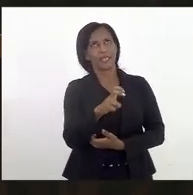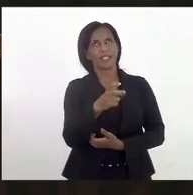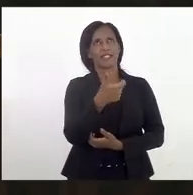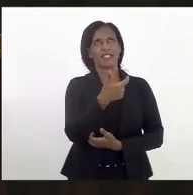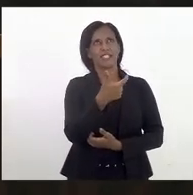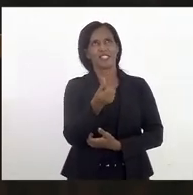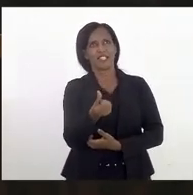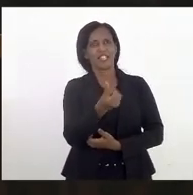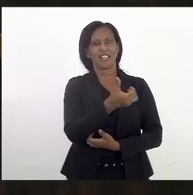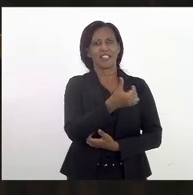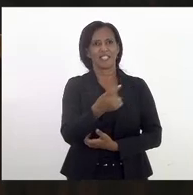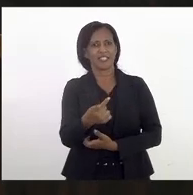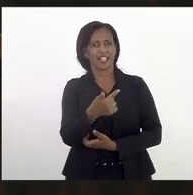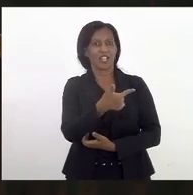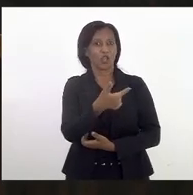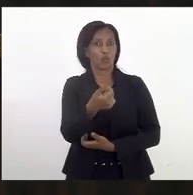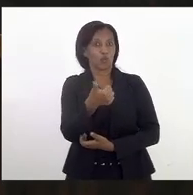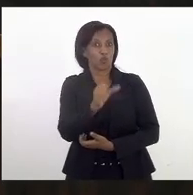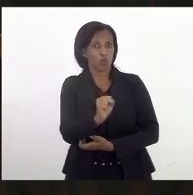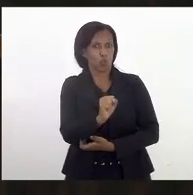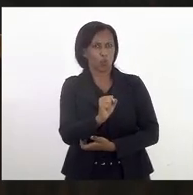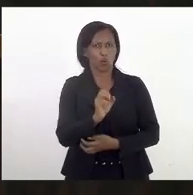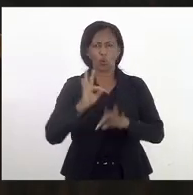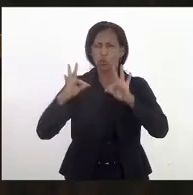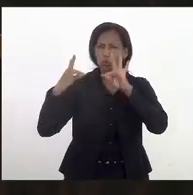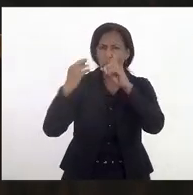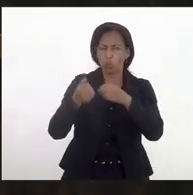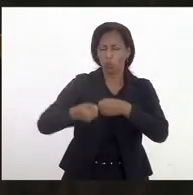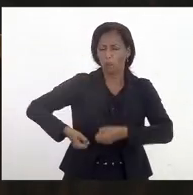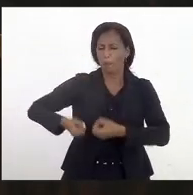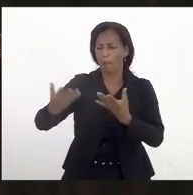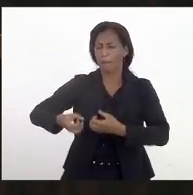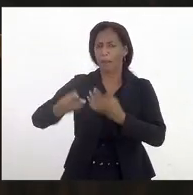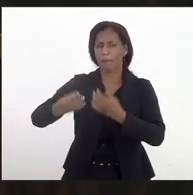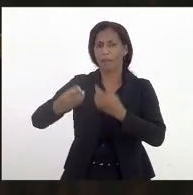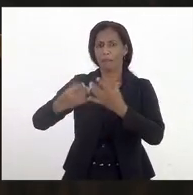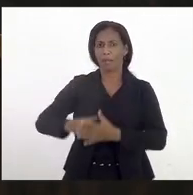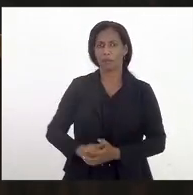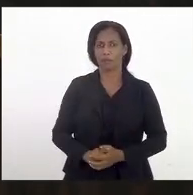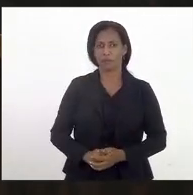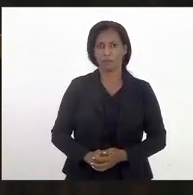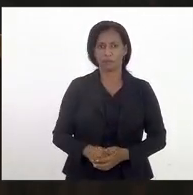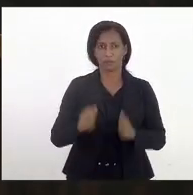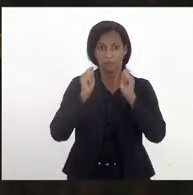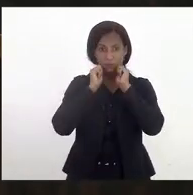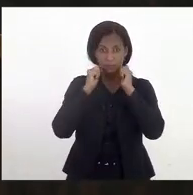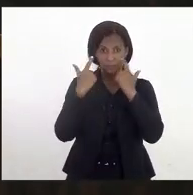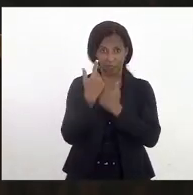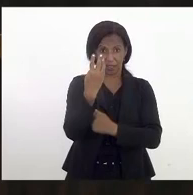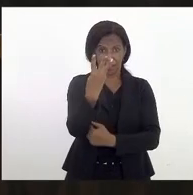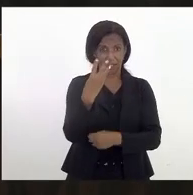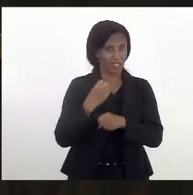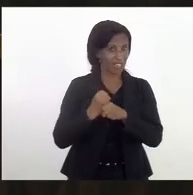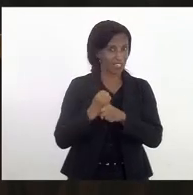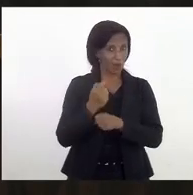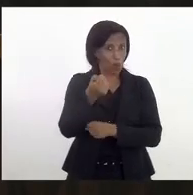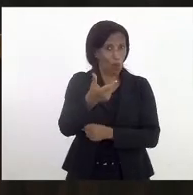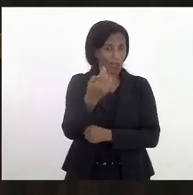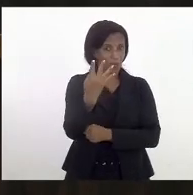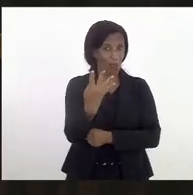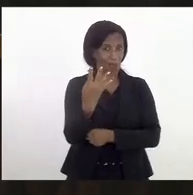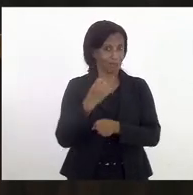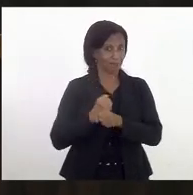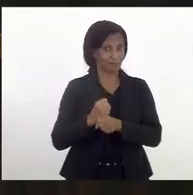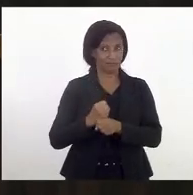outubro de 18 de passagens e diárias Assembleia nos três anos quase 4